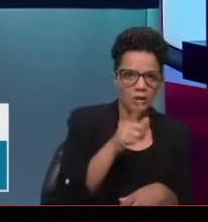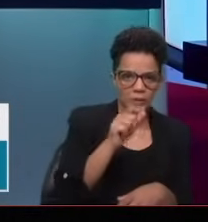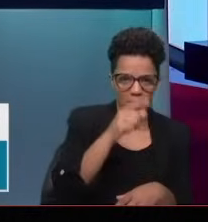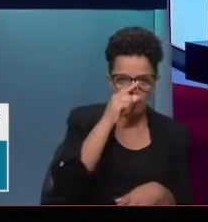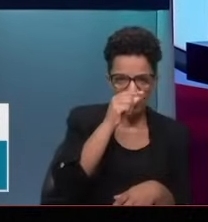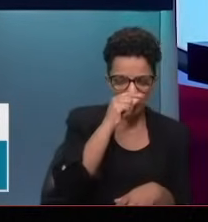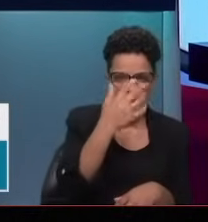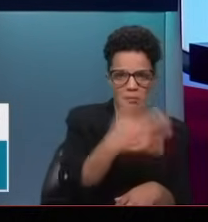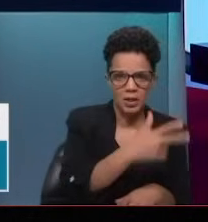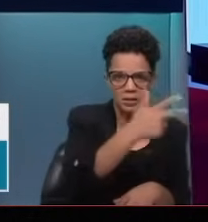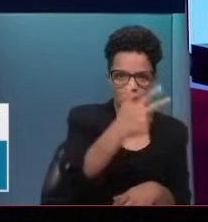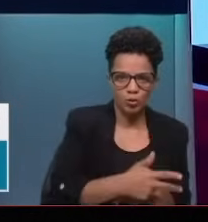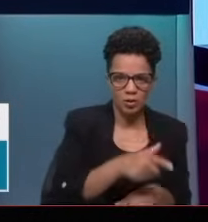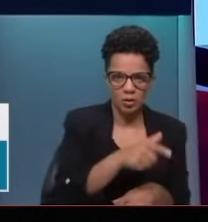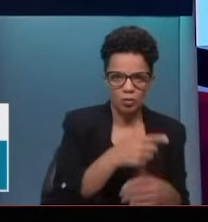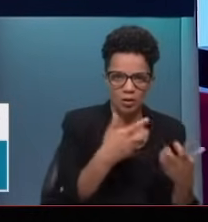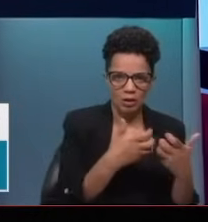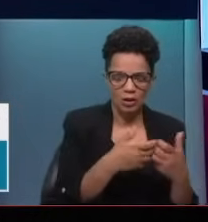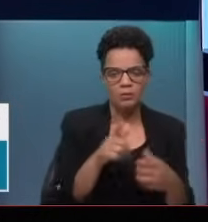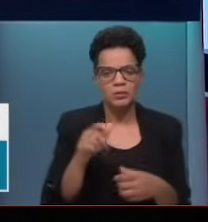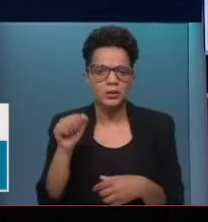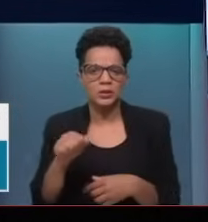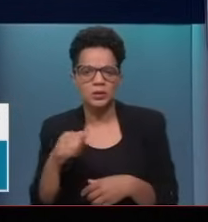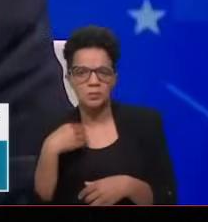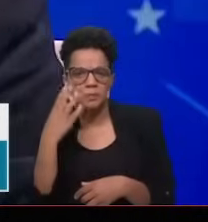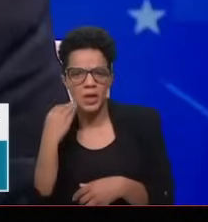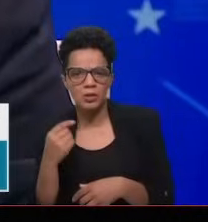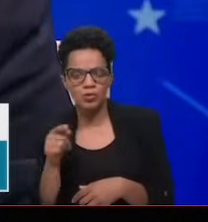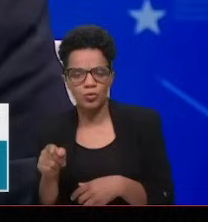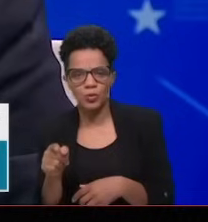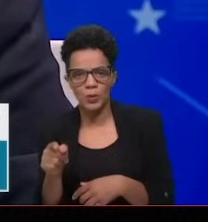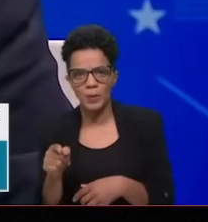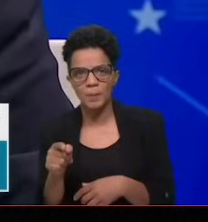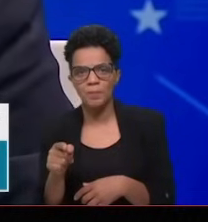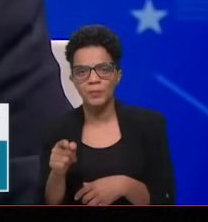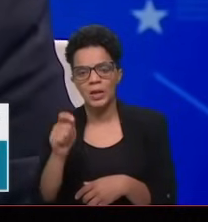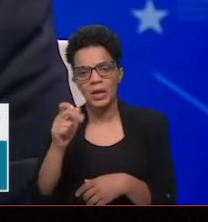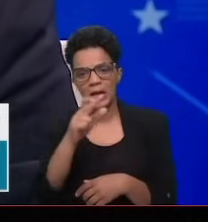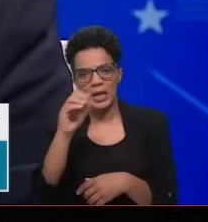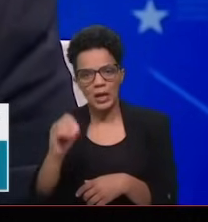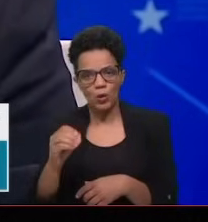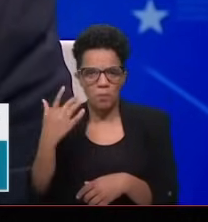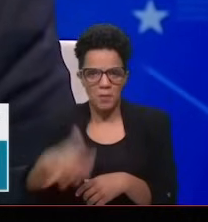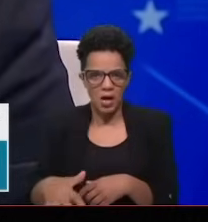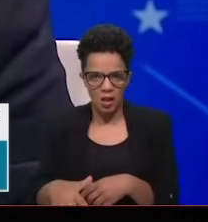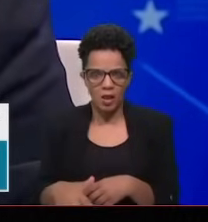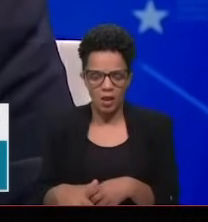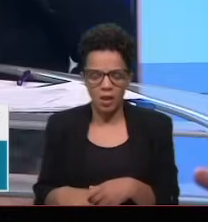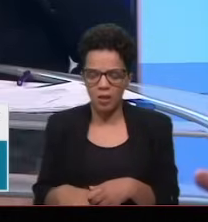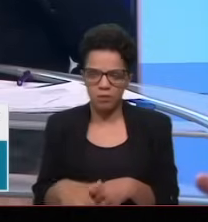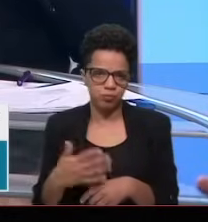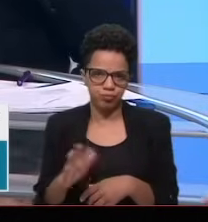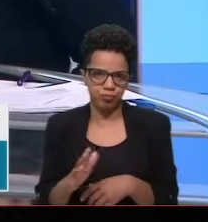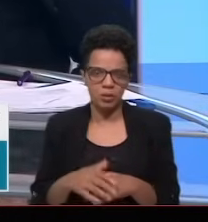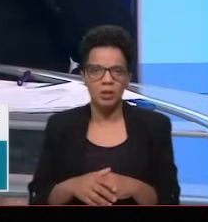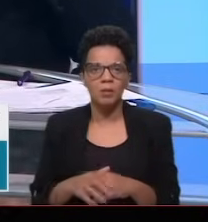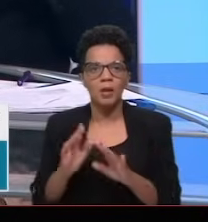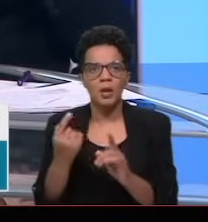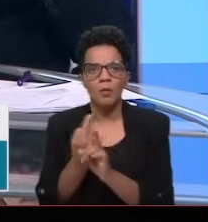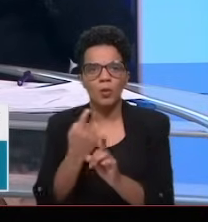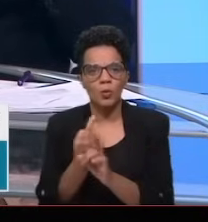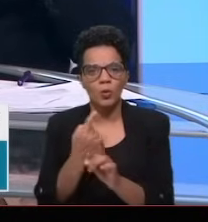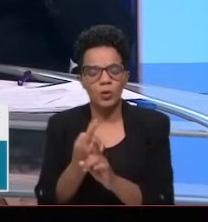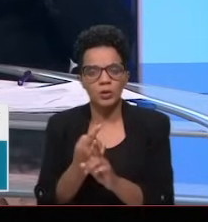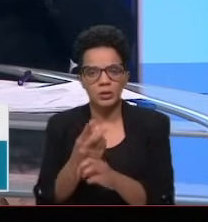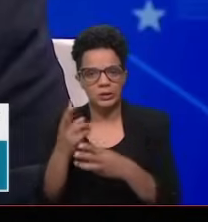é que errou totalmente neste neste conflito não eu sim eu acho que ele fez um um um erro de cálculo um erro de cálculo fatal só que há aqui uma coisa uma